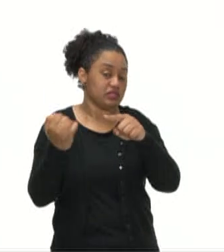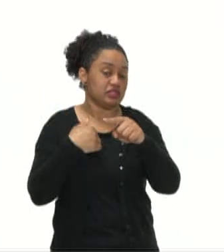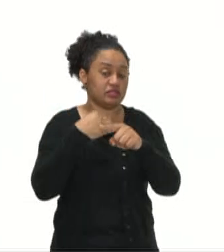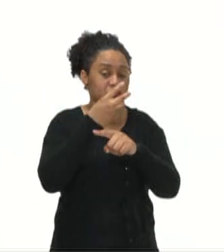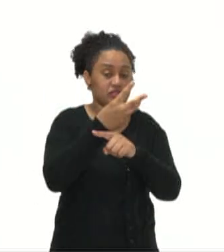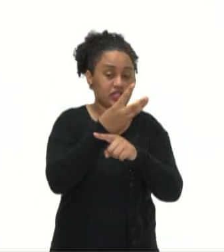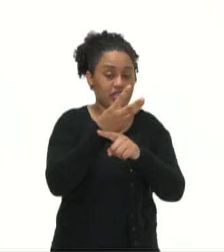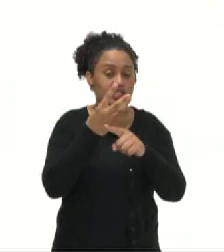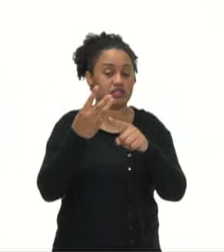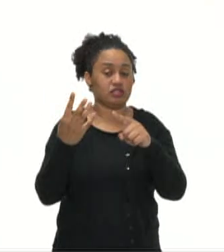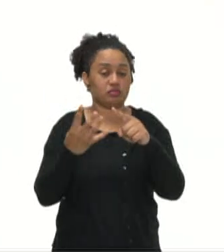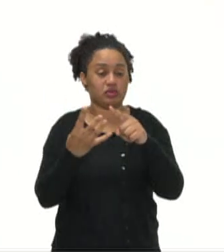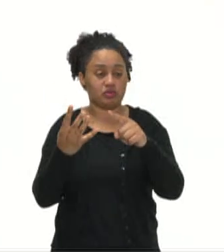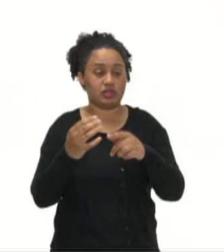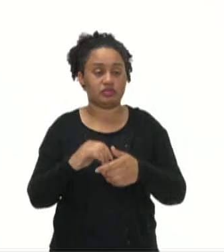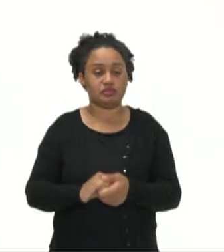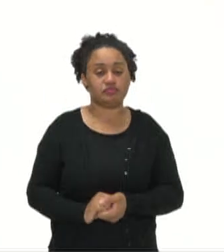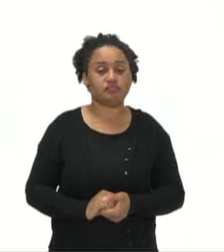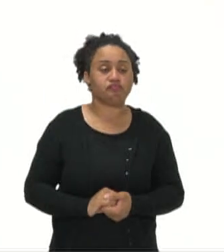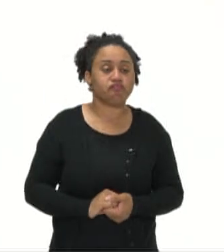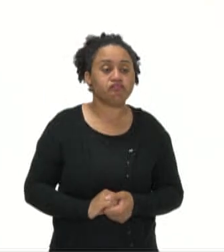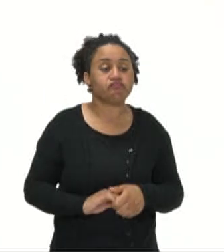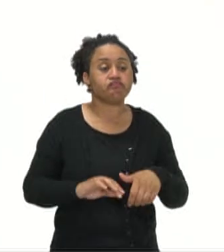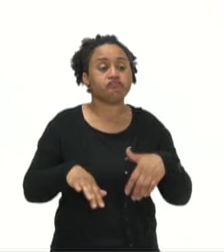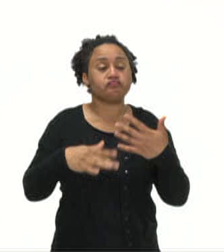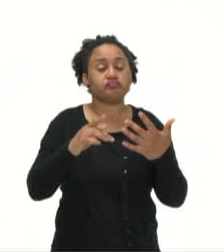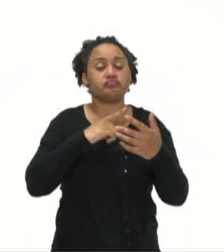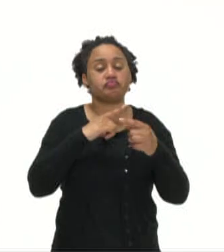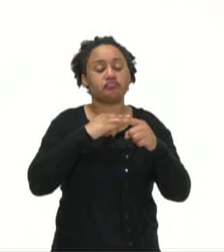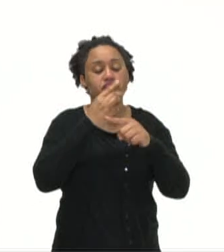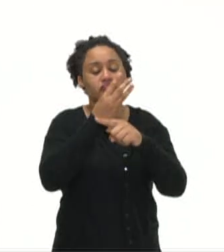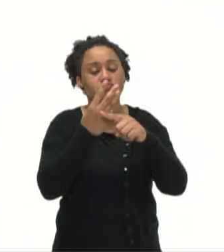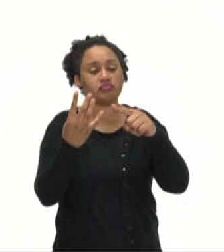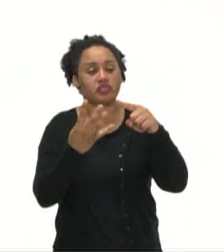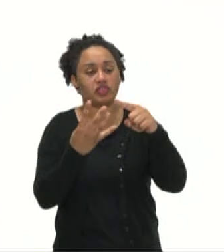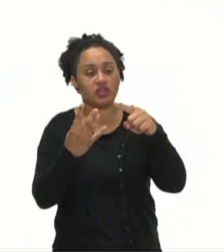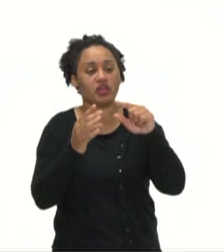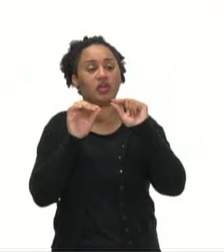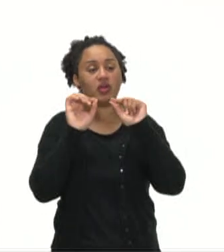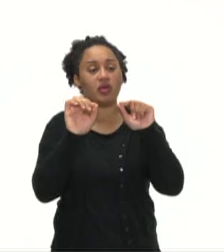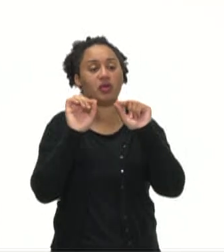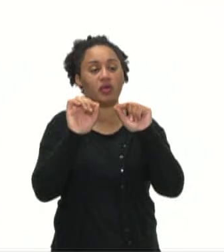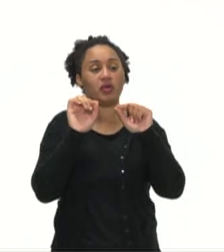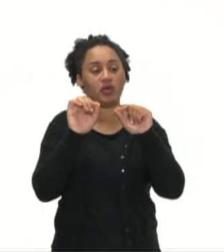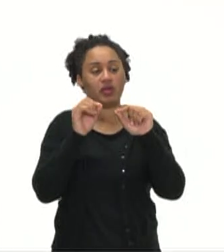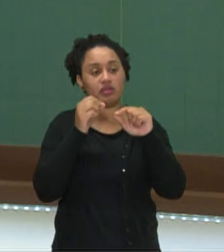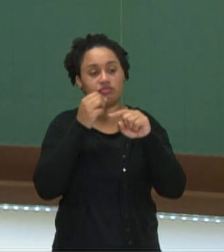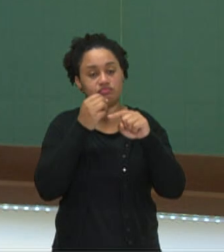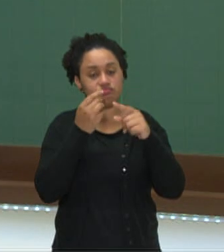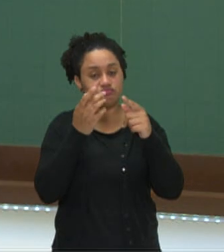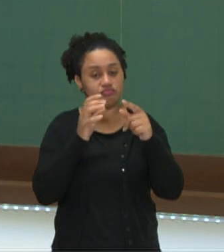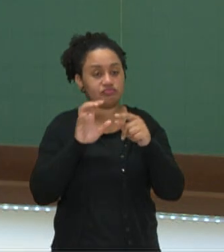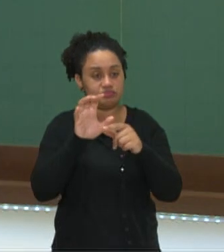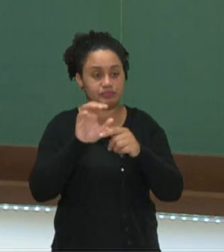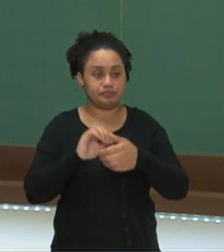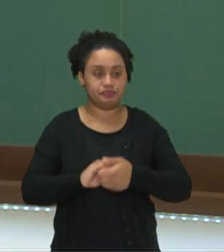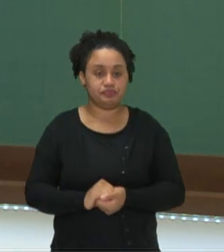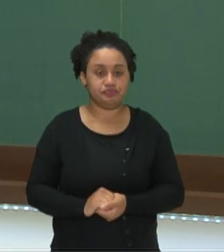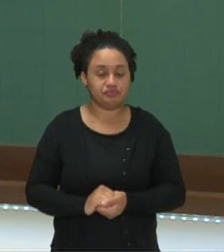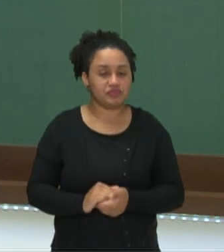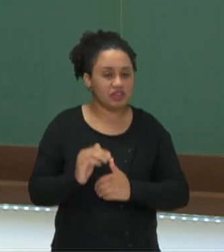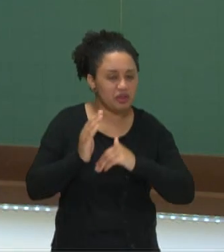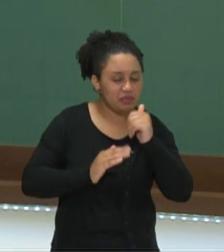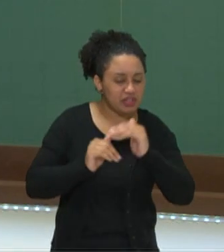Então, restam 3 de 4 partes. Então, a gente lê essa fração aqui como sendo fração 3/4.